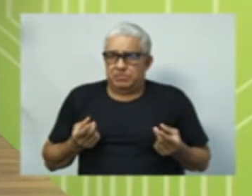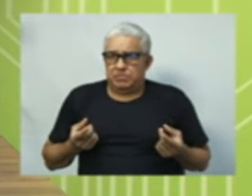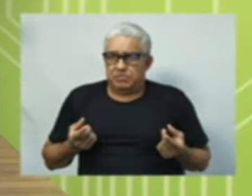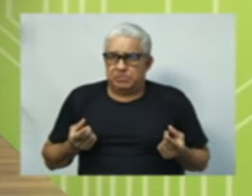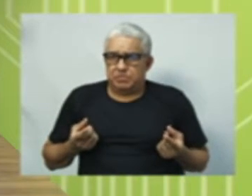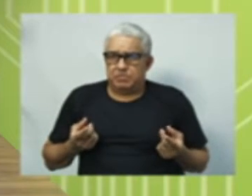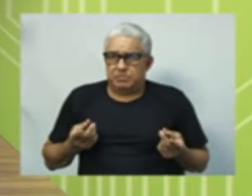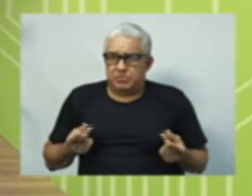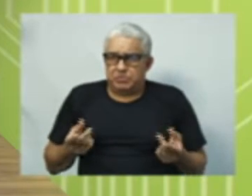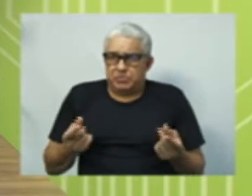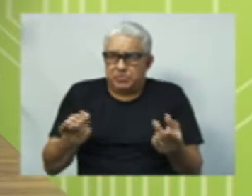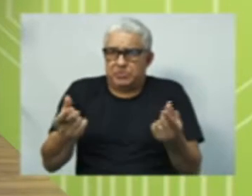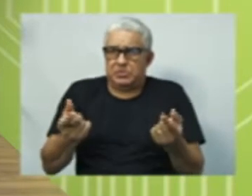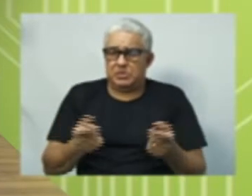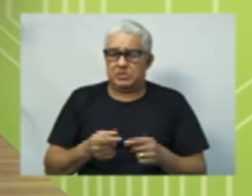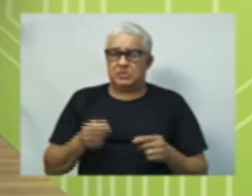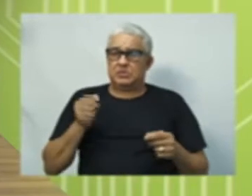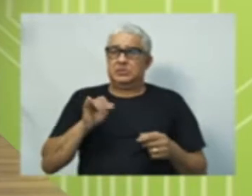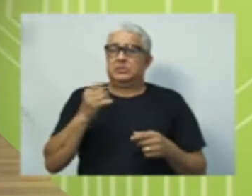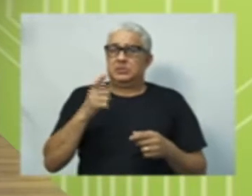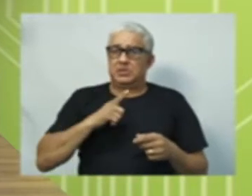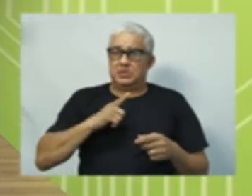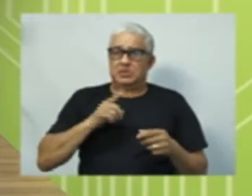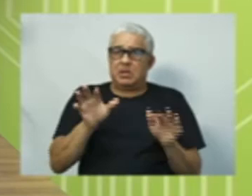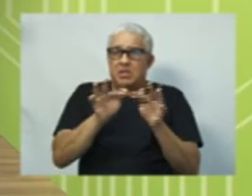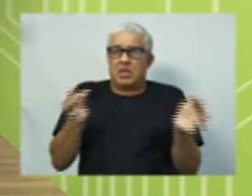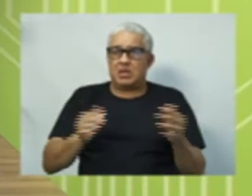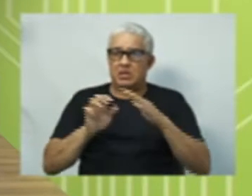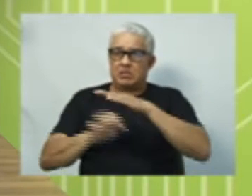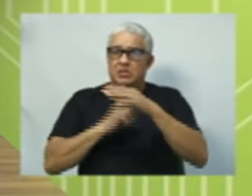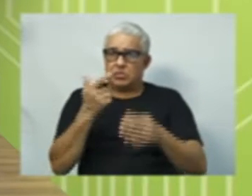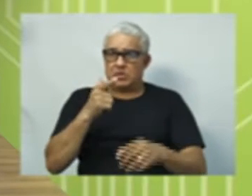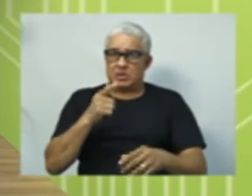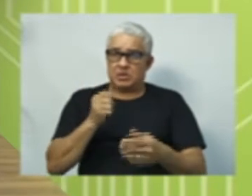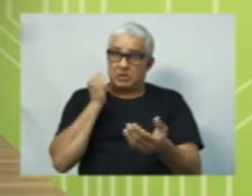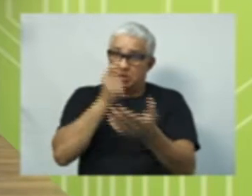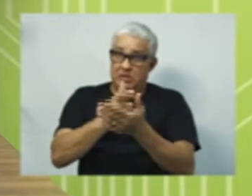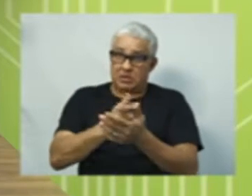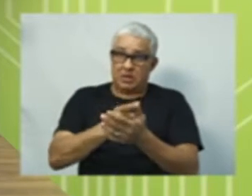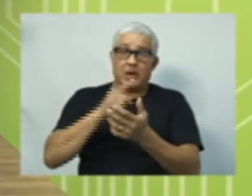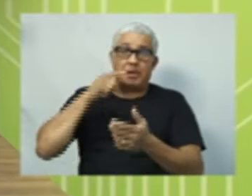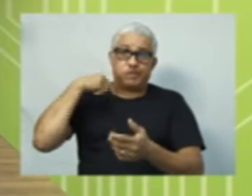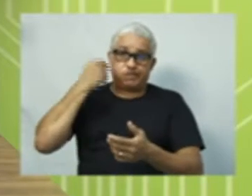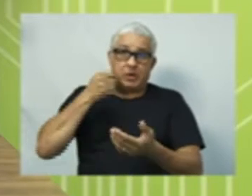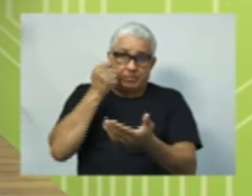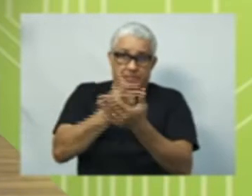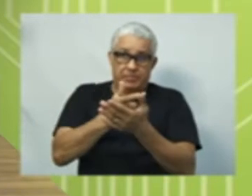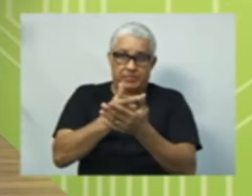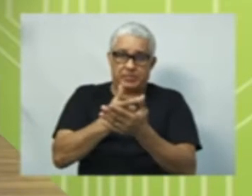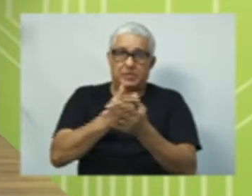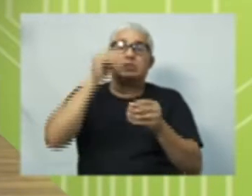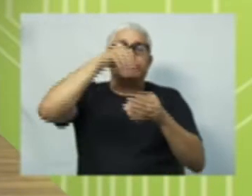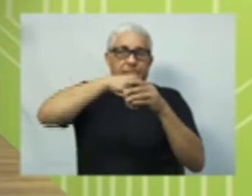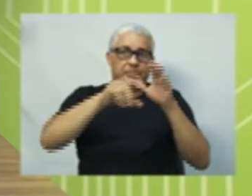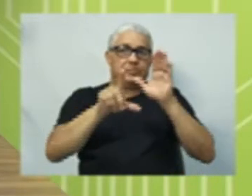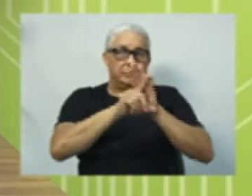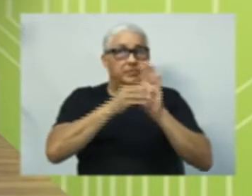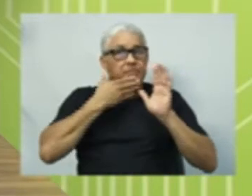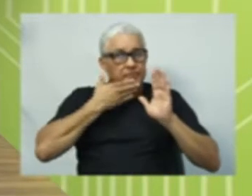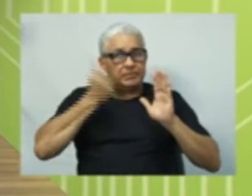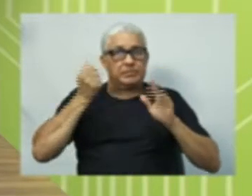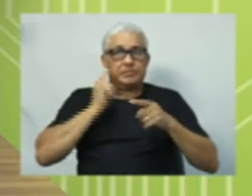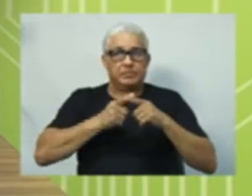você tem uma microempresa, não tem dinheiro para pagar advogado, haja dentro da legalidade. Porque